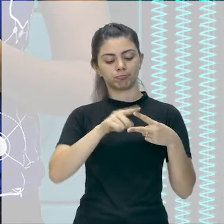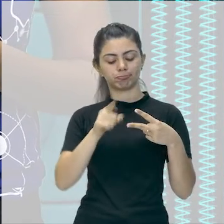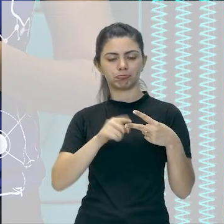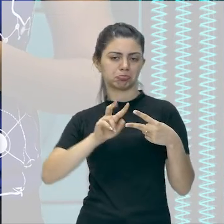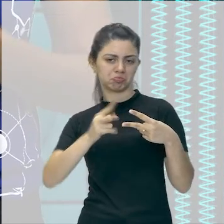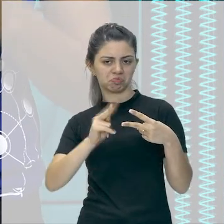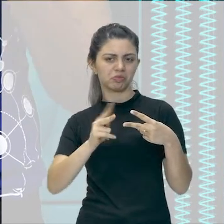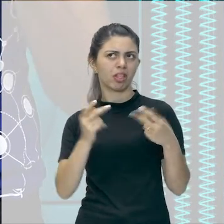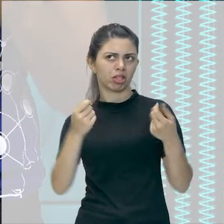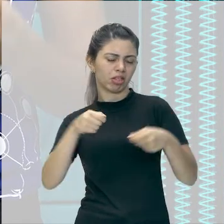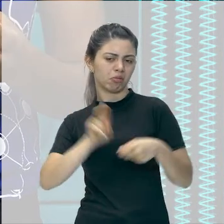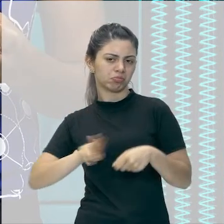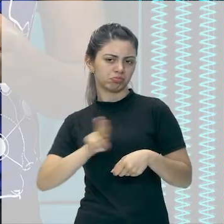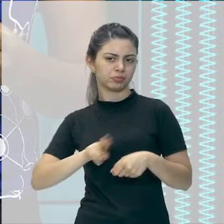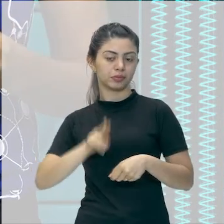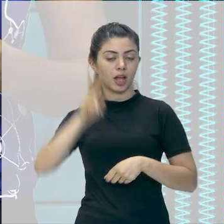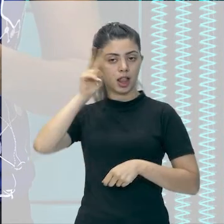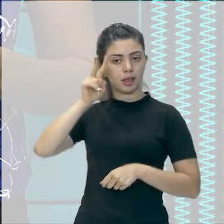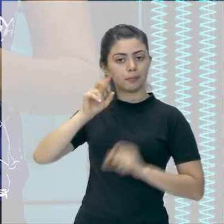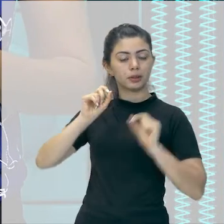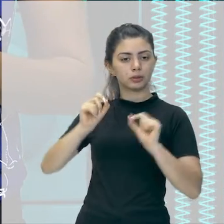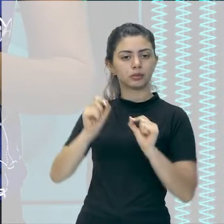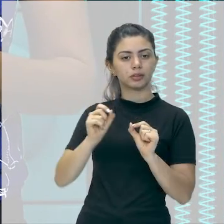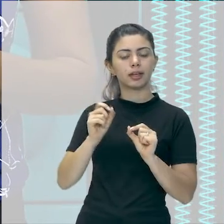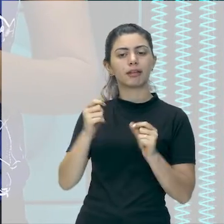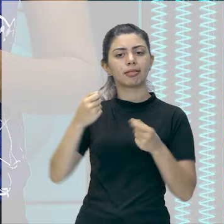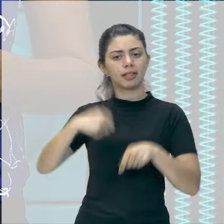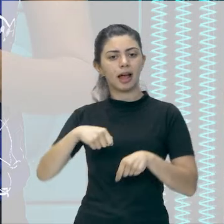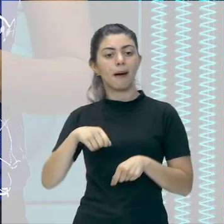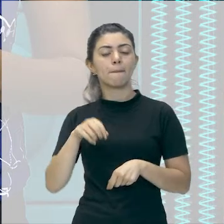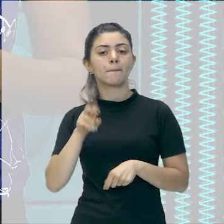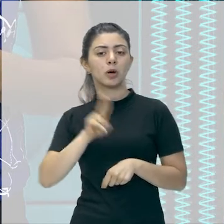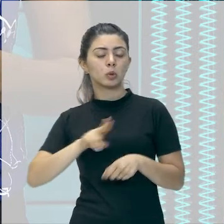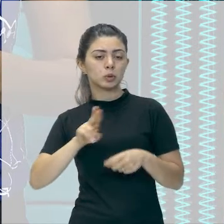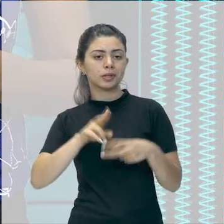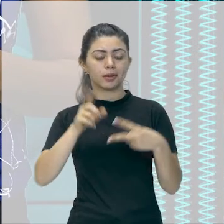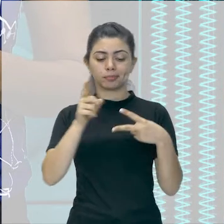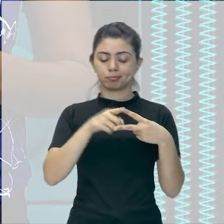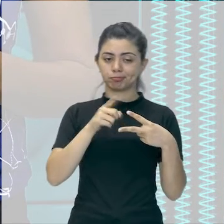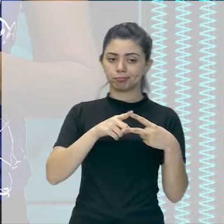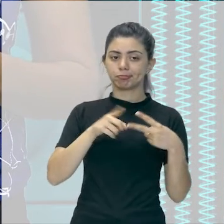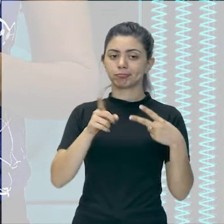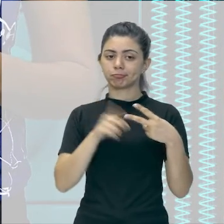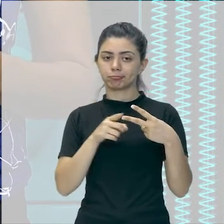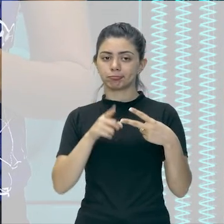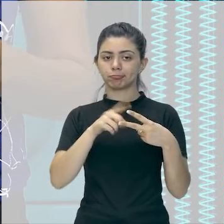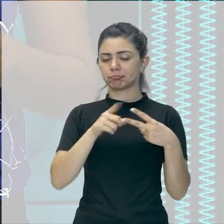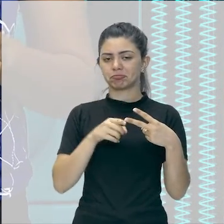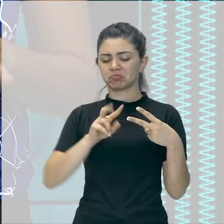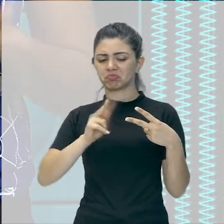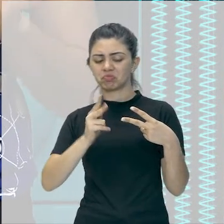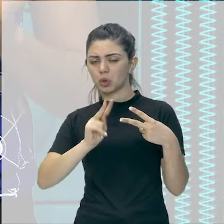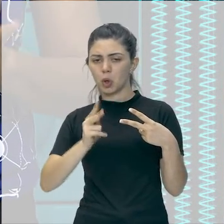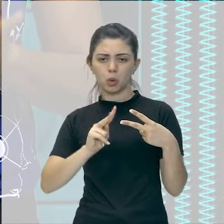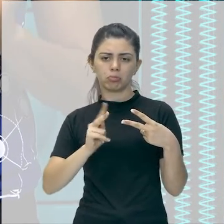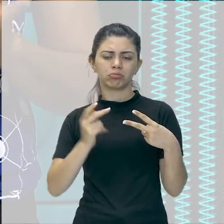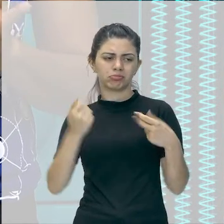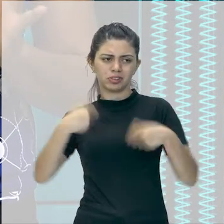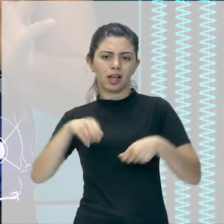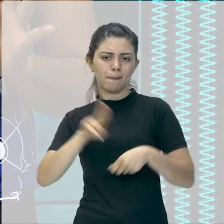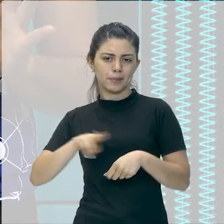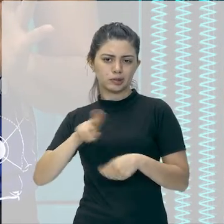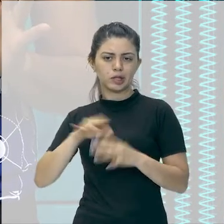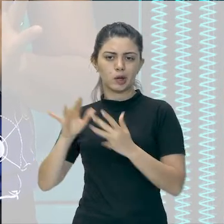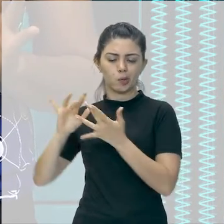contraída. E lembrando, eu posso utilizar tanto esta contraída quanto a forma normal quando eu quiser